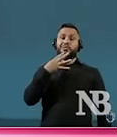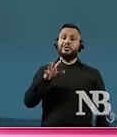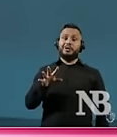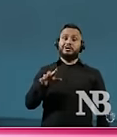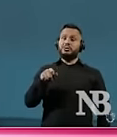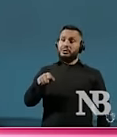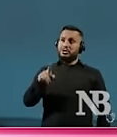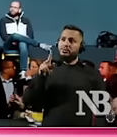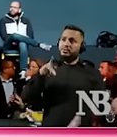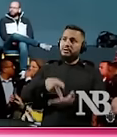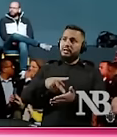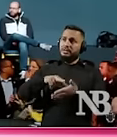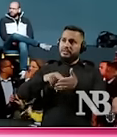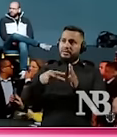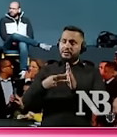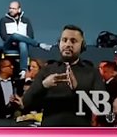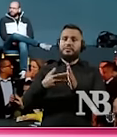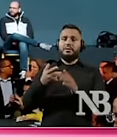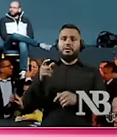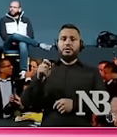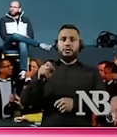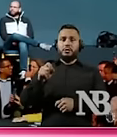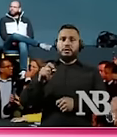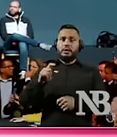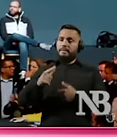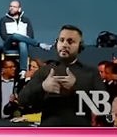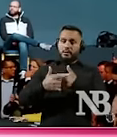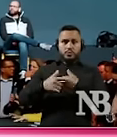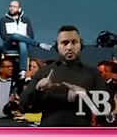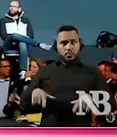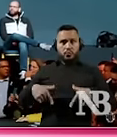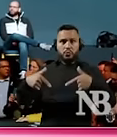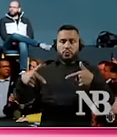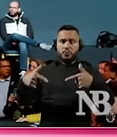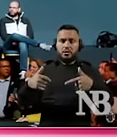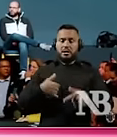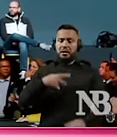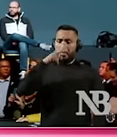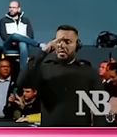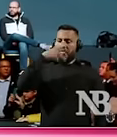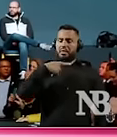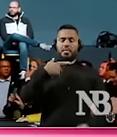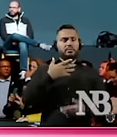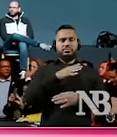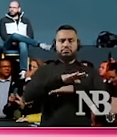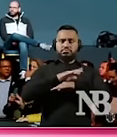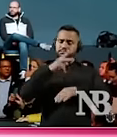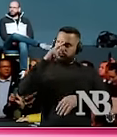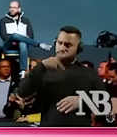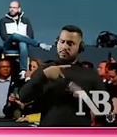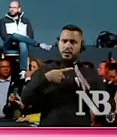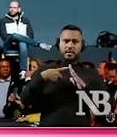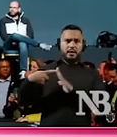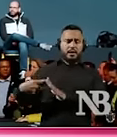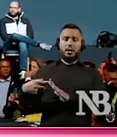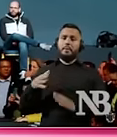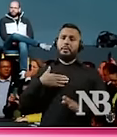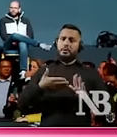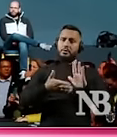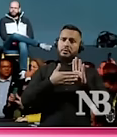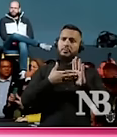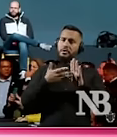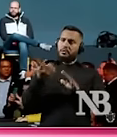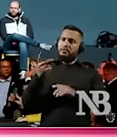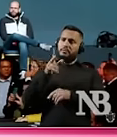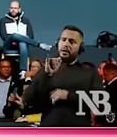cumprir o propósito. É deixar o seu eu para baixo e entender que o seu propósito vai alcançar pessoas que você nem tem ideia que um